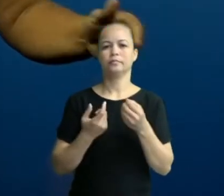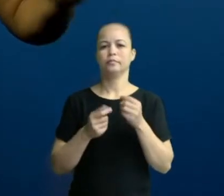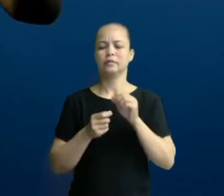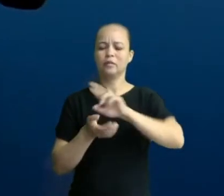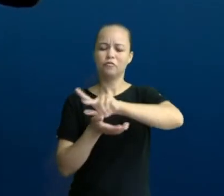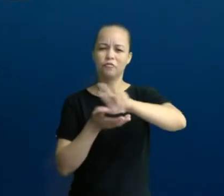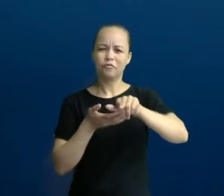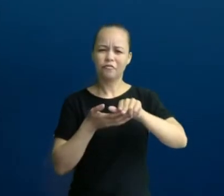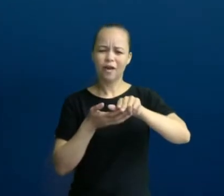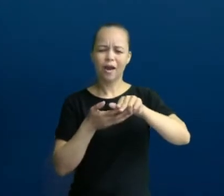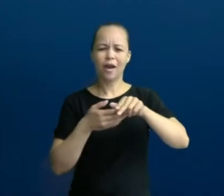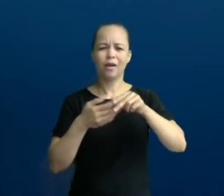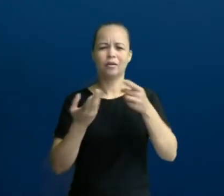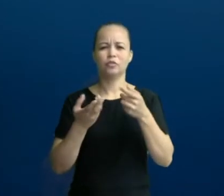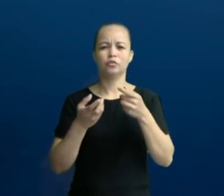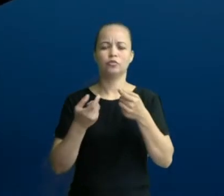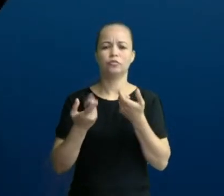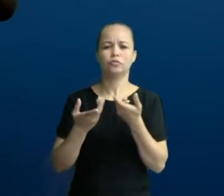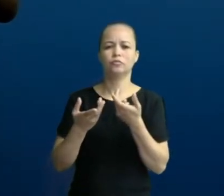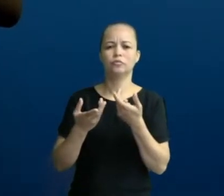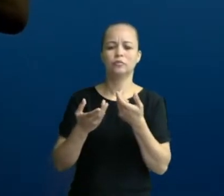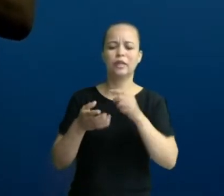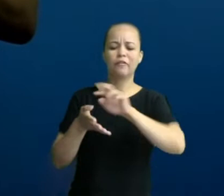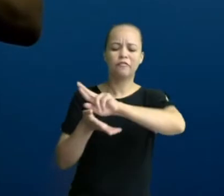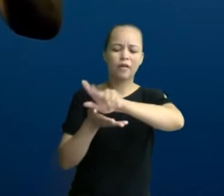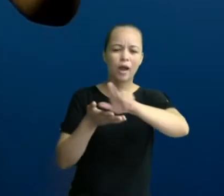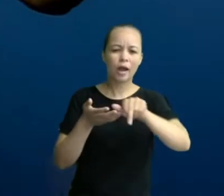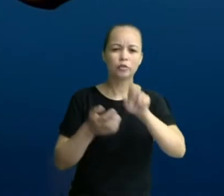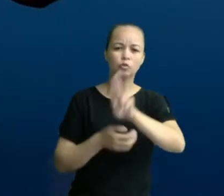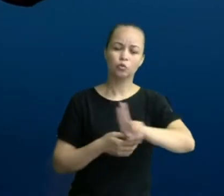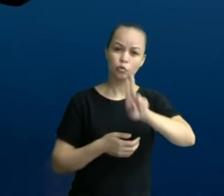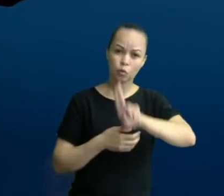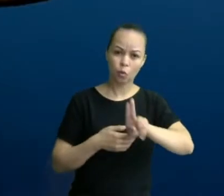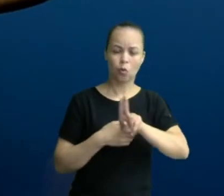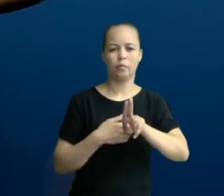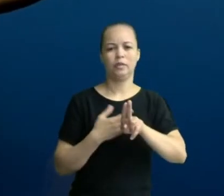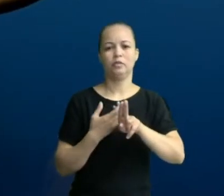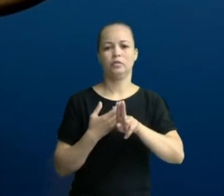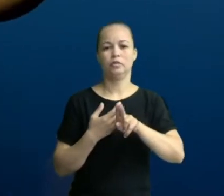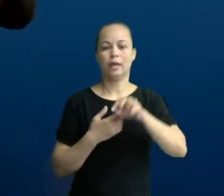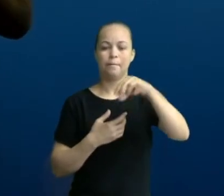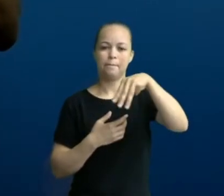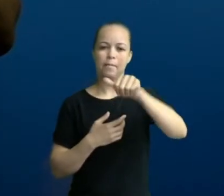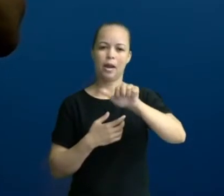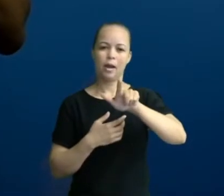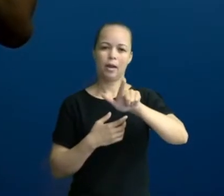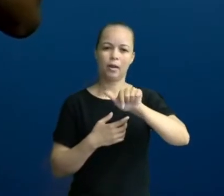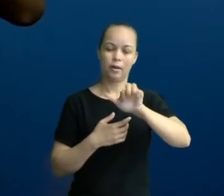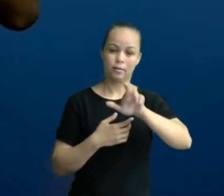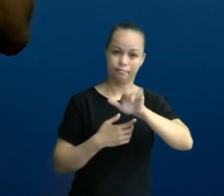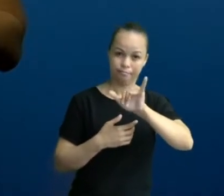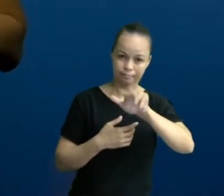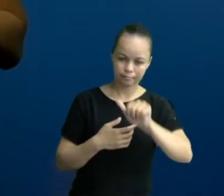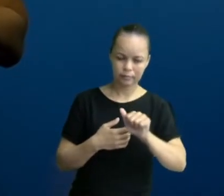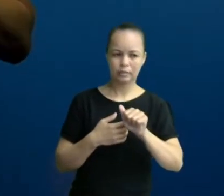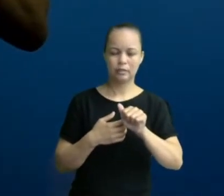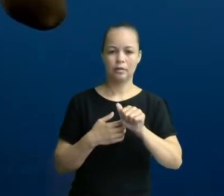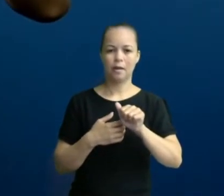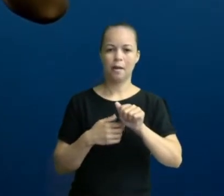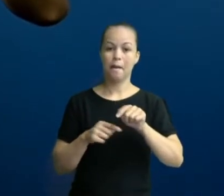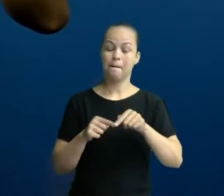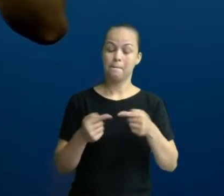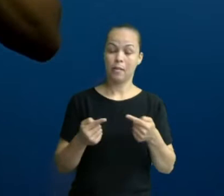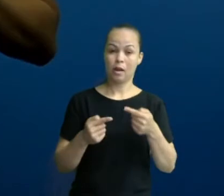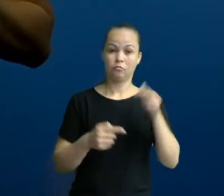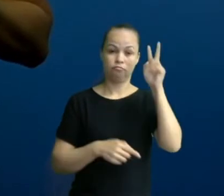Plasmodium vivax, o Plasmodium falciparum e o Plasmodium vivax. Mas lembrando